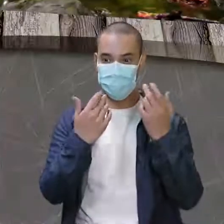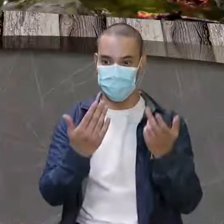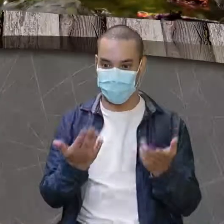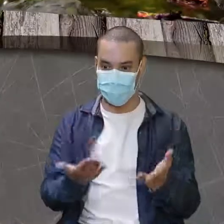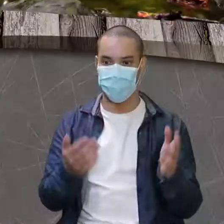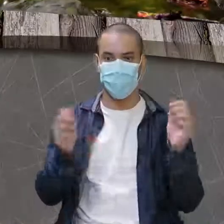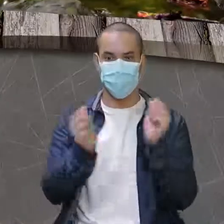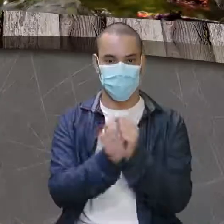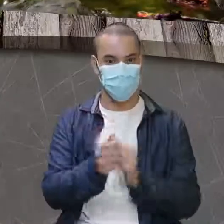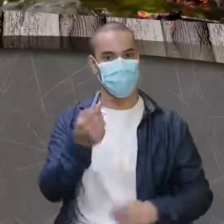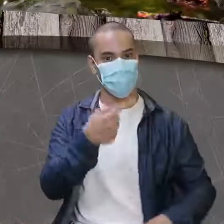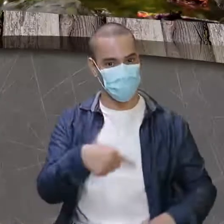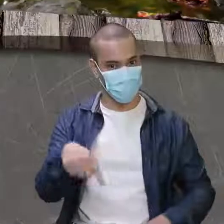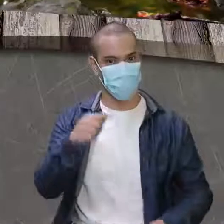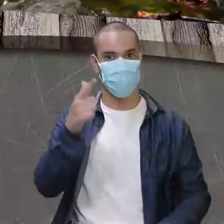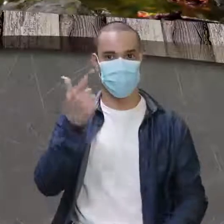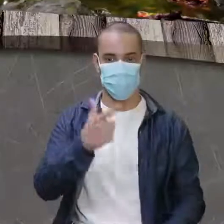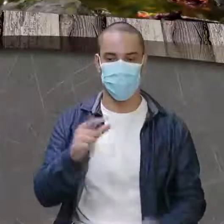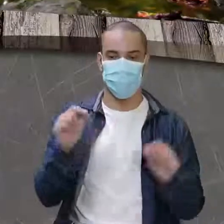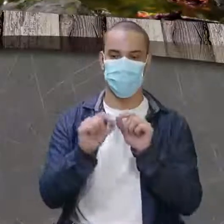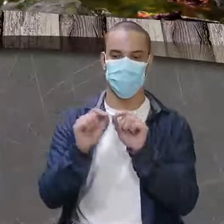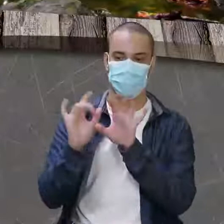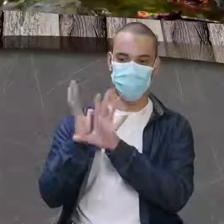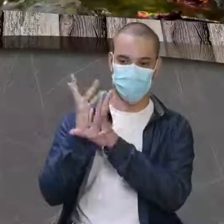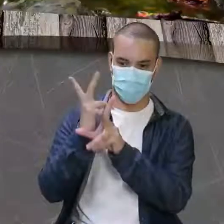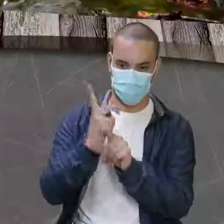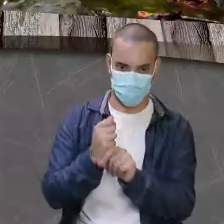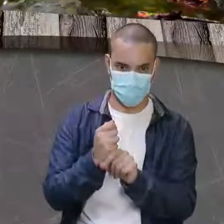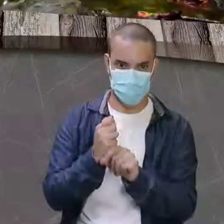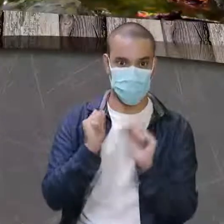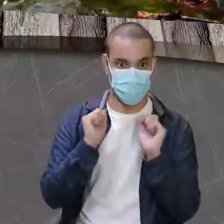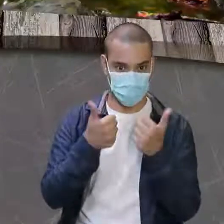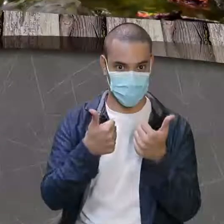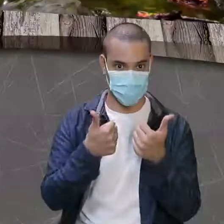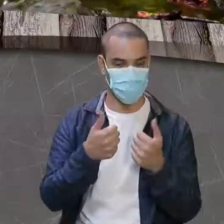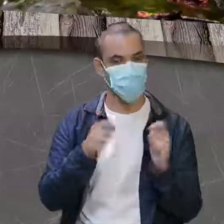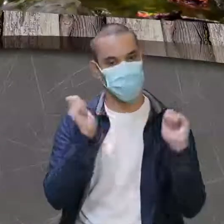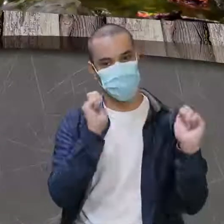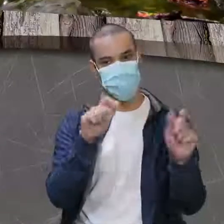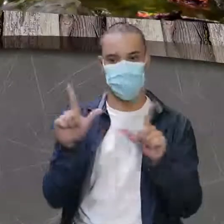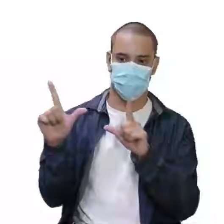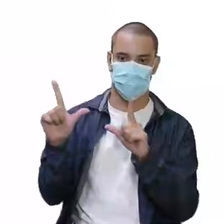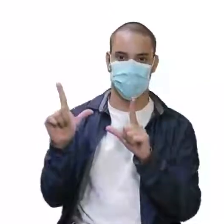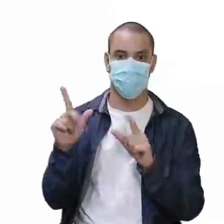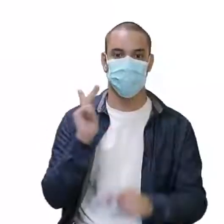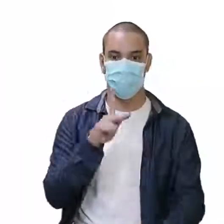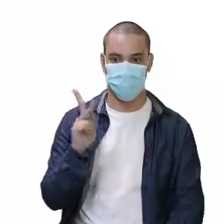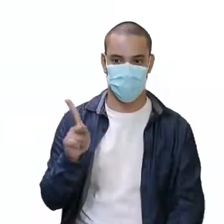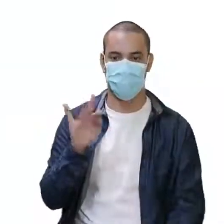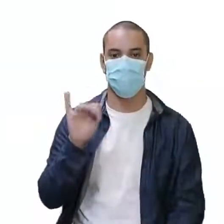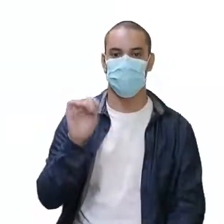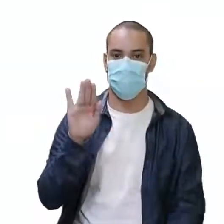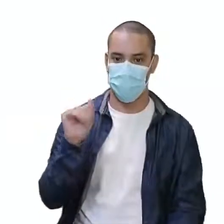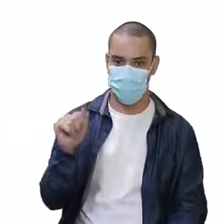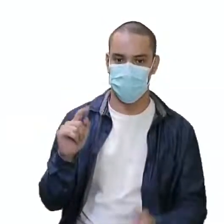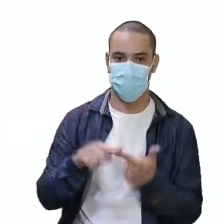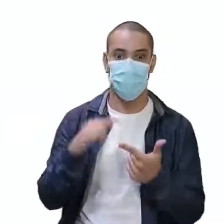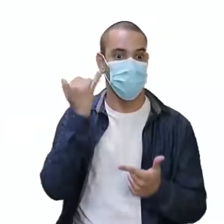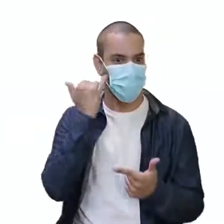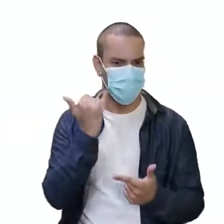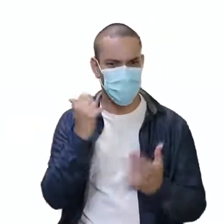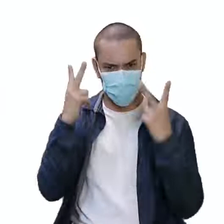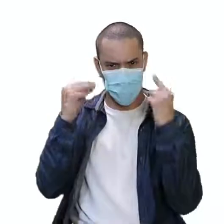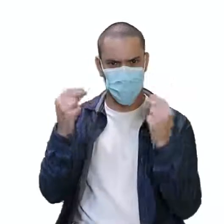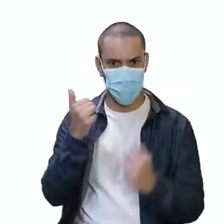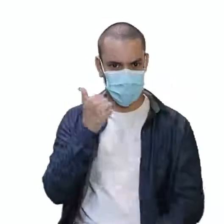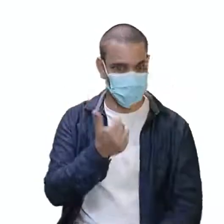aqui juntinho com você. Nossa revisão, tá? Vamos jogar na tela? Professora Tabita, Vitor, tranquilo aqui, né,